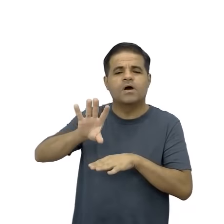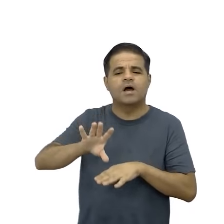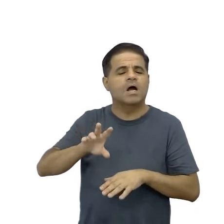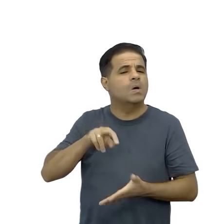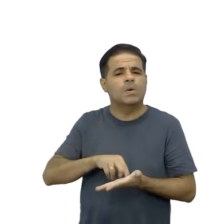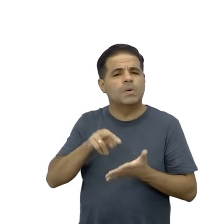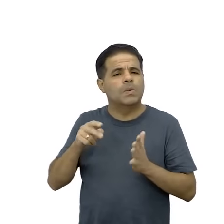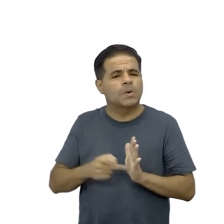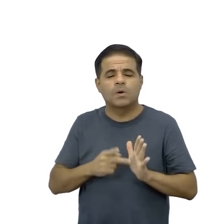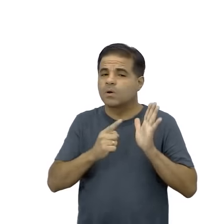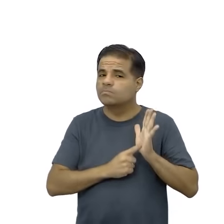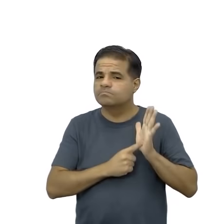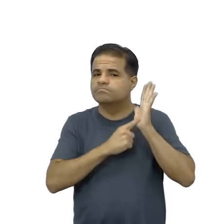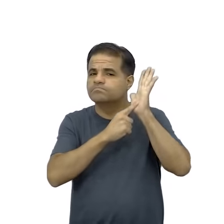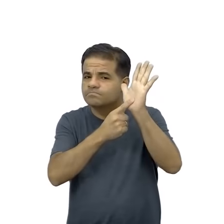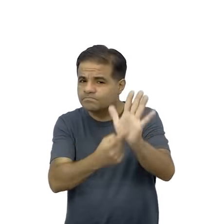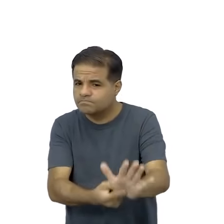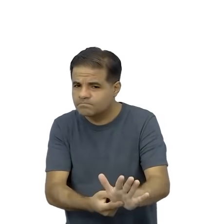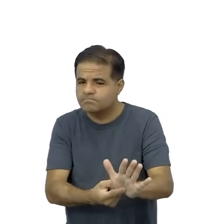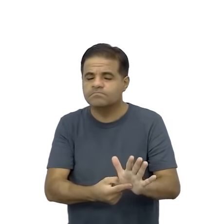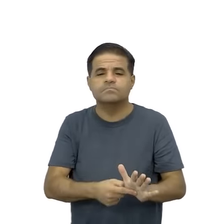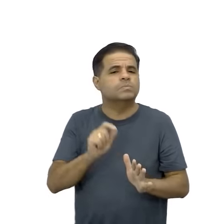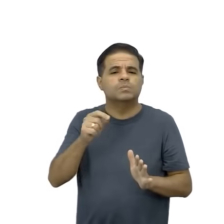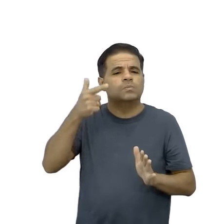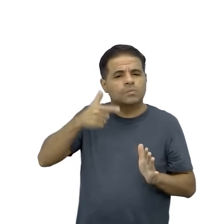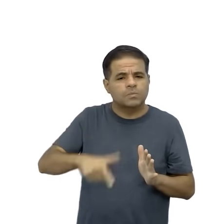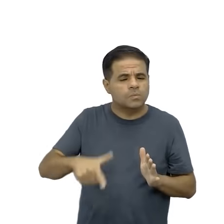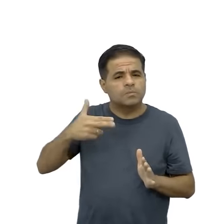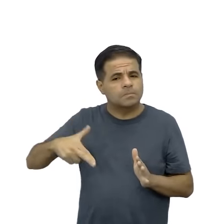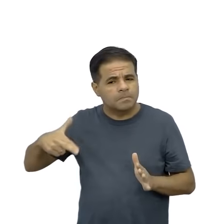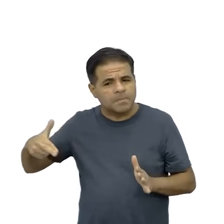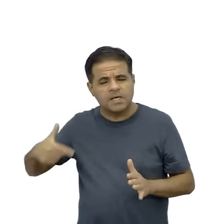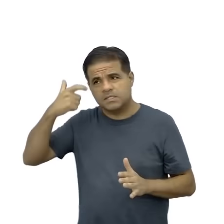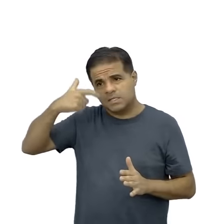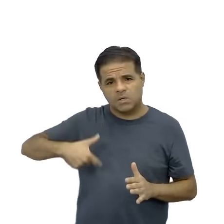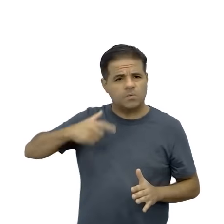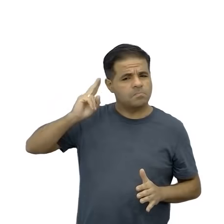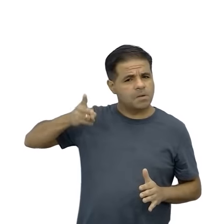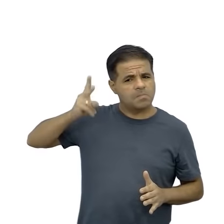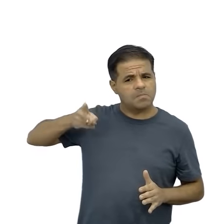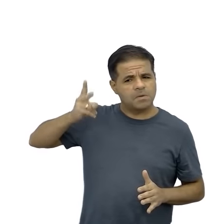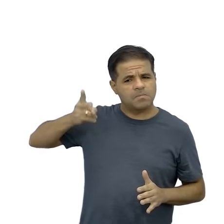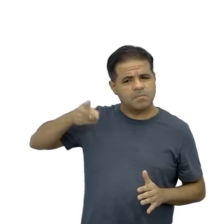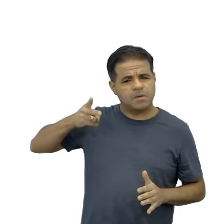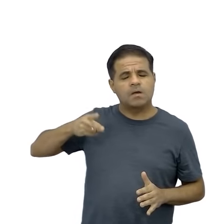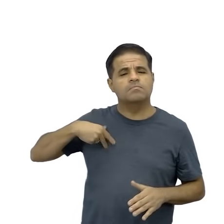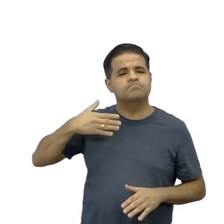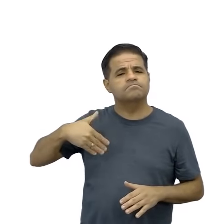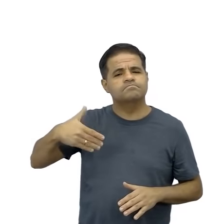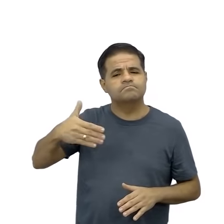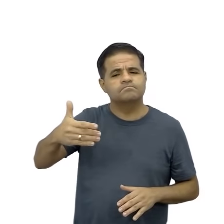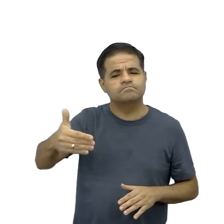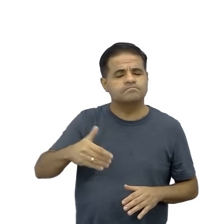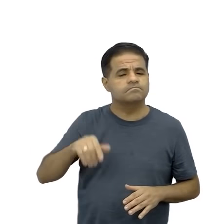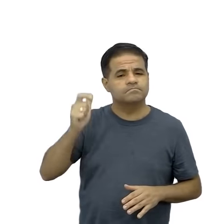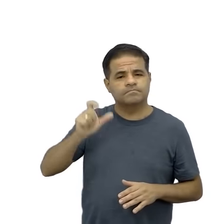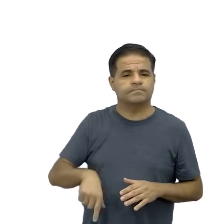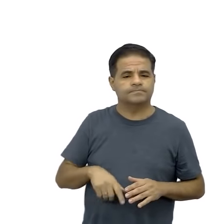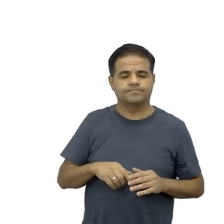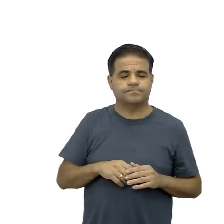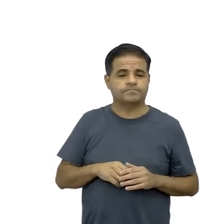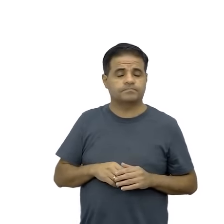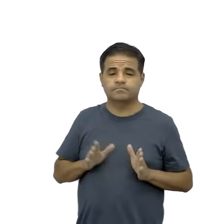caso, apresentar monotonia, porque repete, é monótono, né? Eu sou, até igual o poema